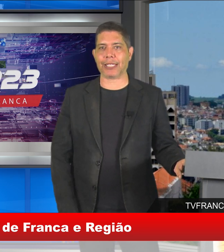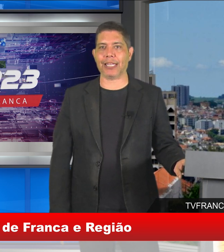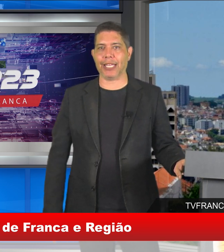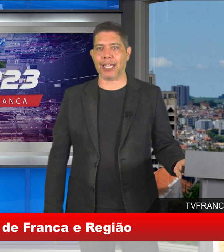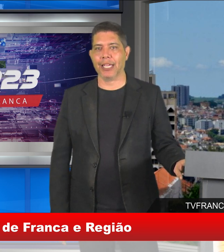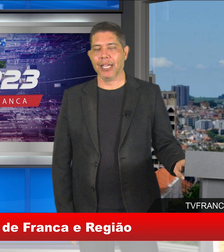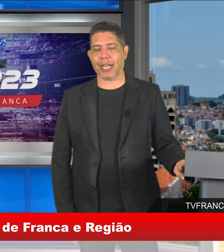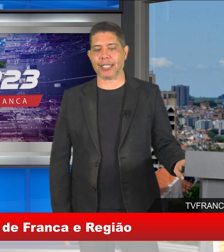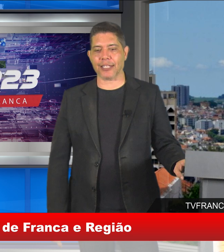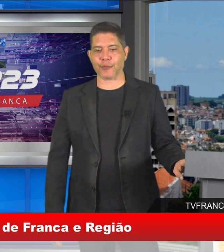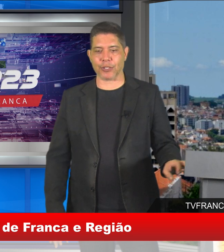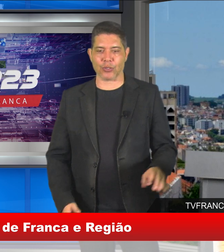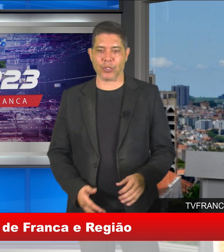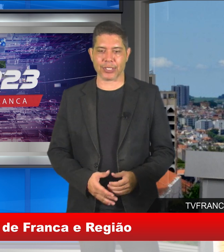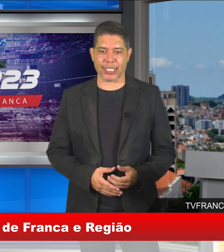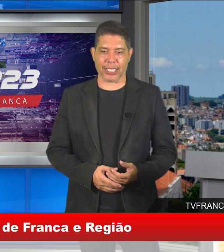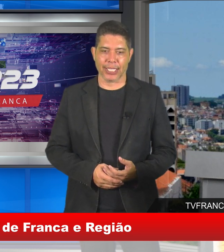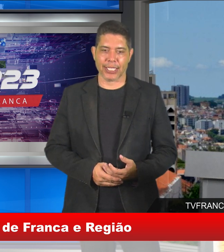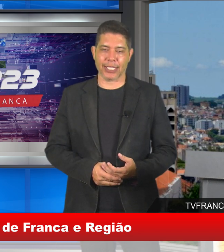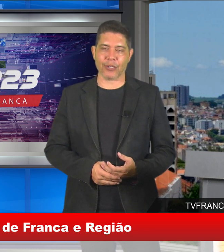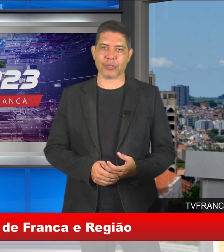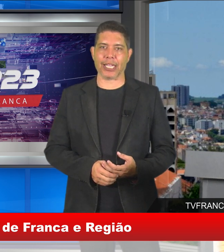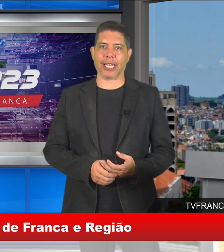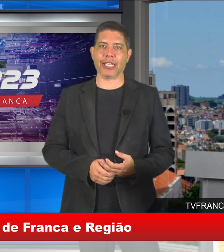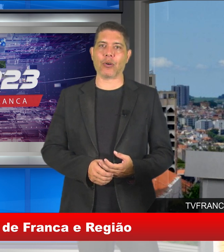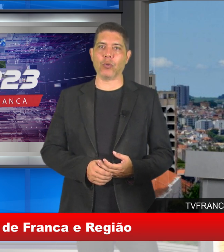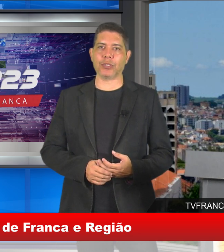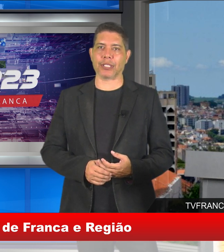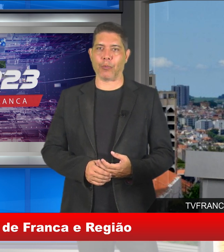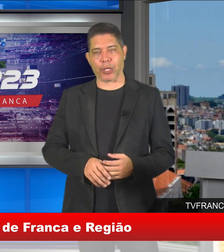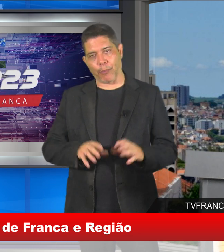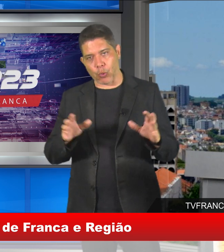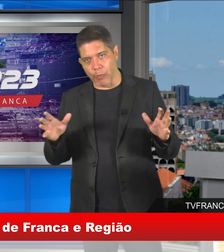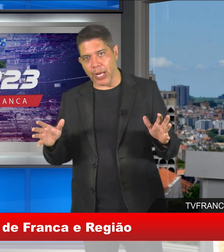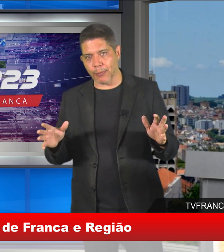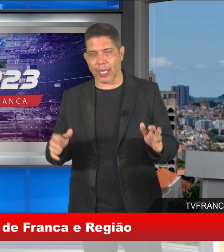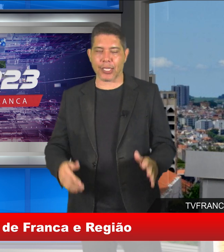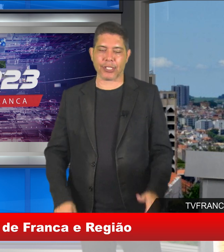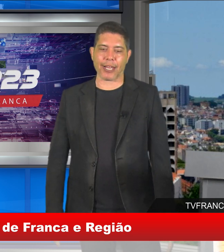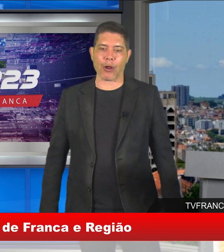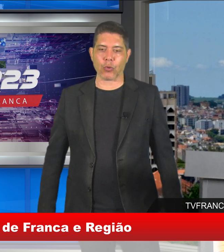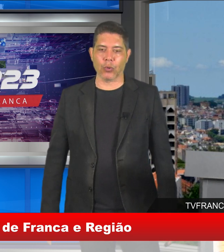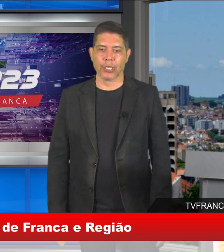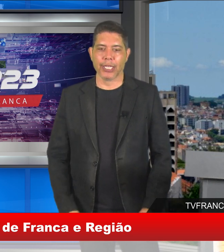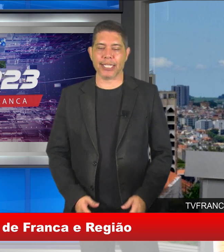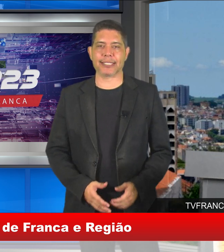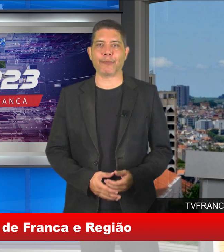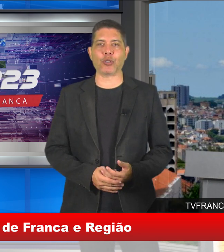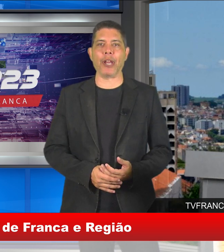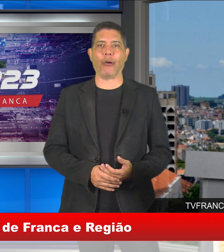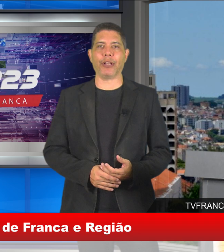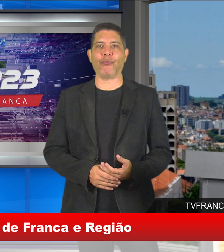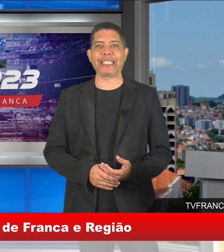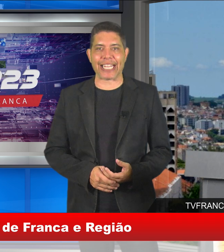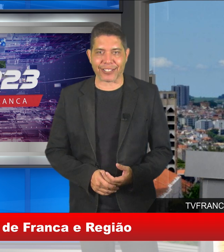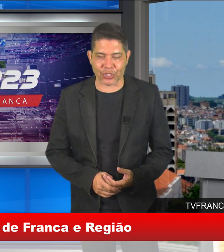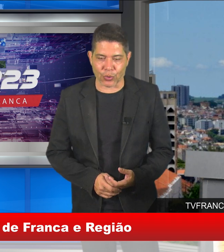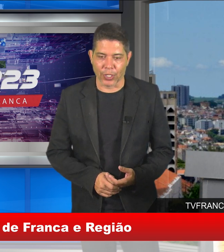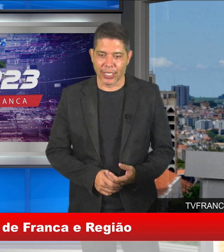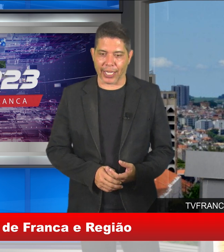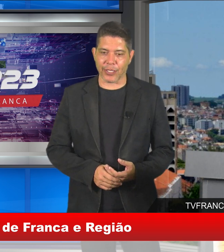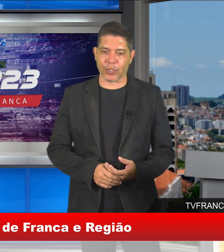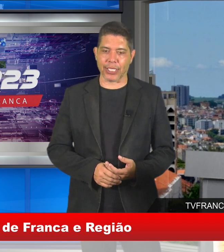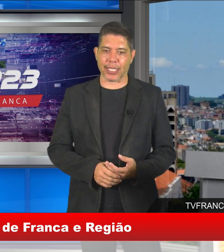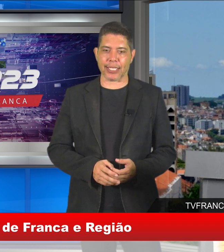projetos para atender aquelas pessoas que não têm aí condição. Porque para o meio ambiente é algo excepcional, né?